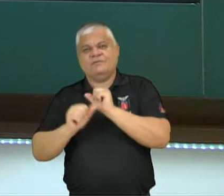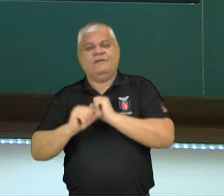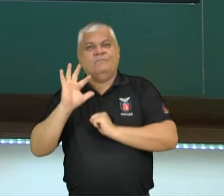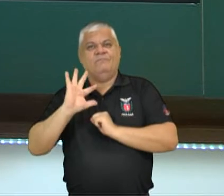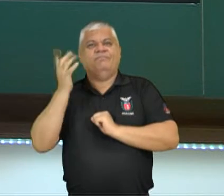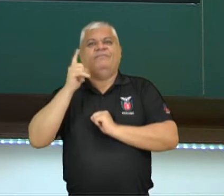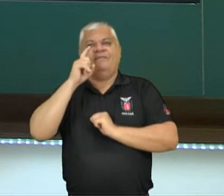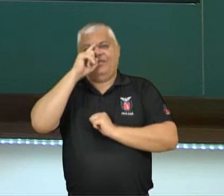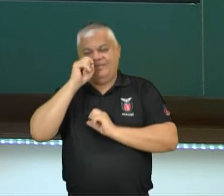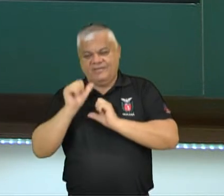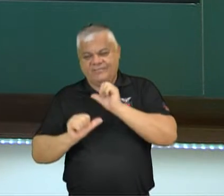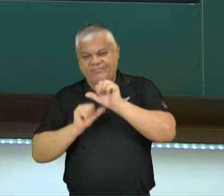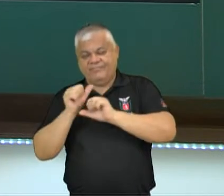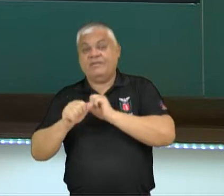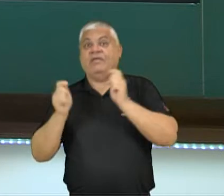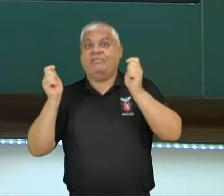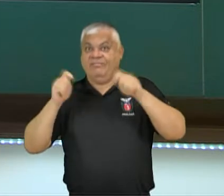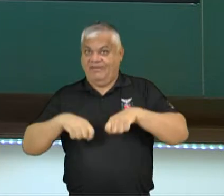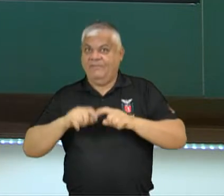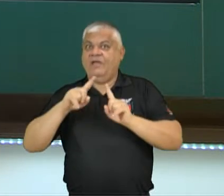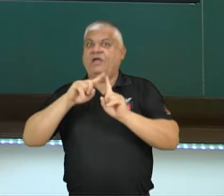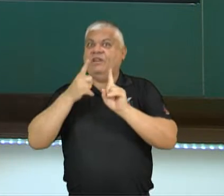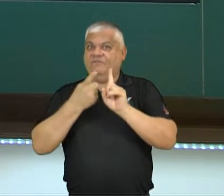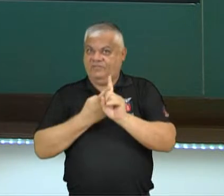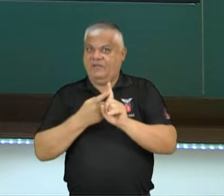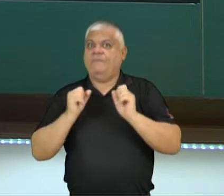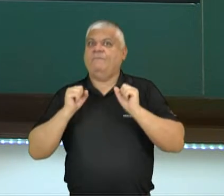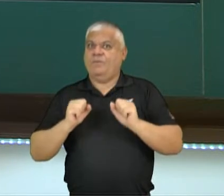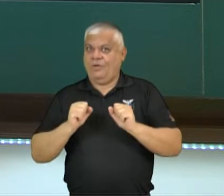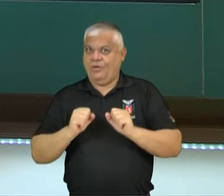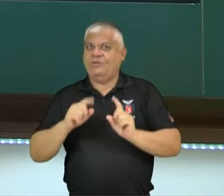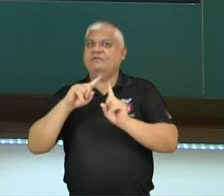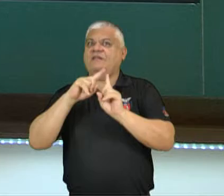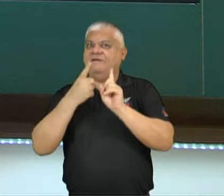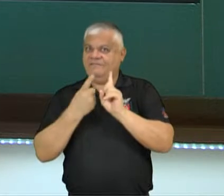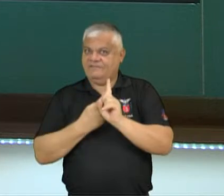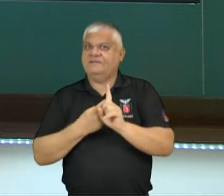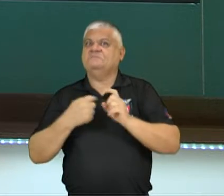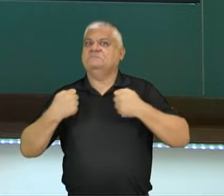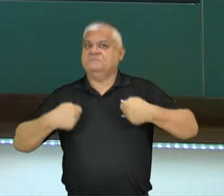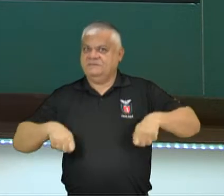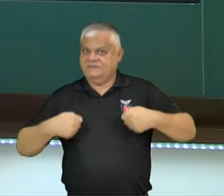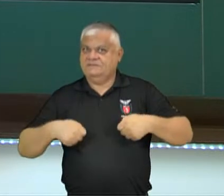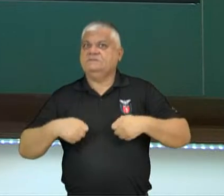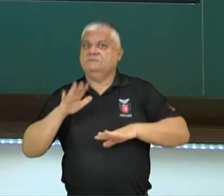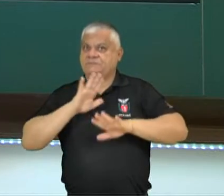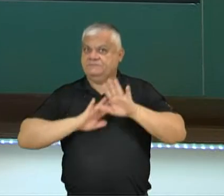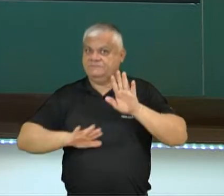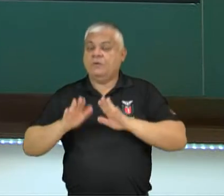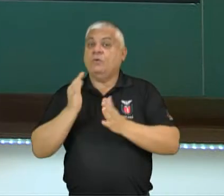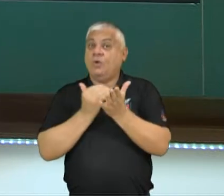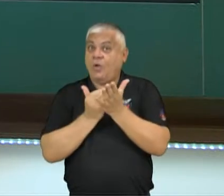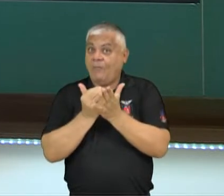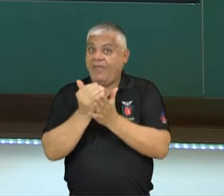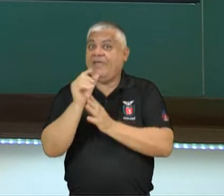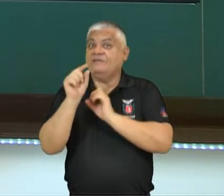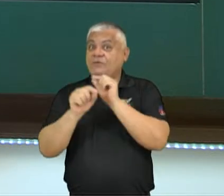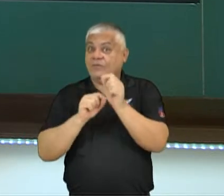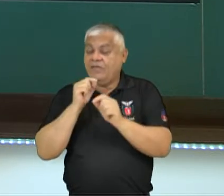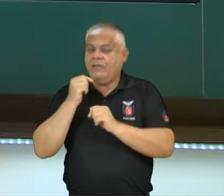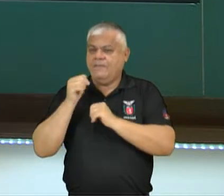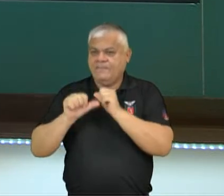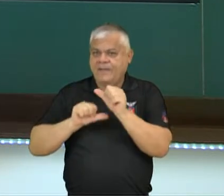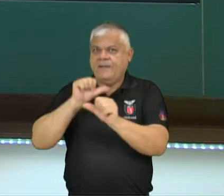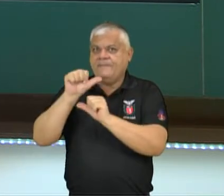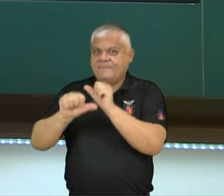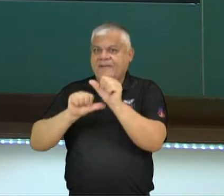que ela pode ter períodos férteis, onde ela pode engravidar, tá? Então, ela começa a sua fase